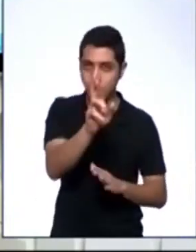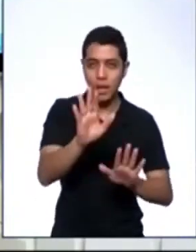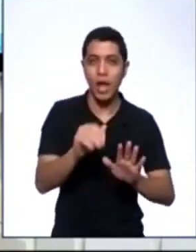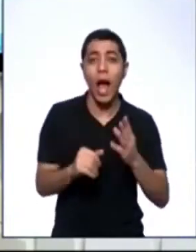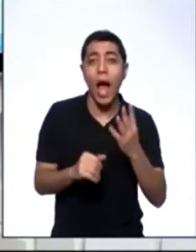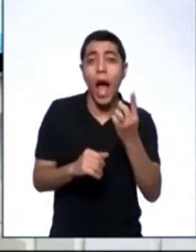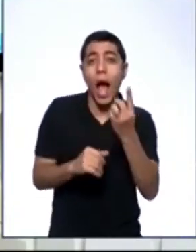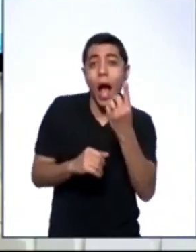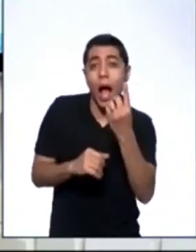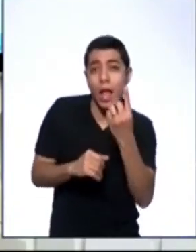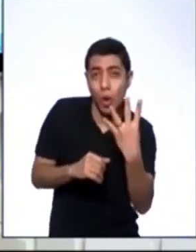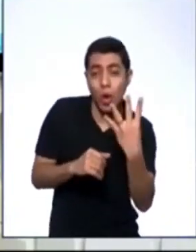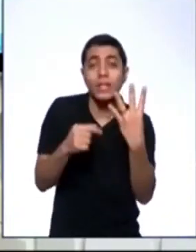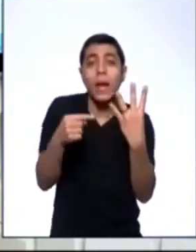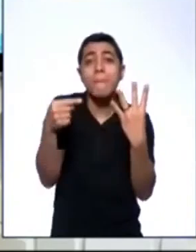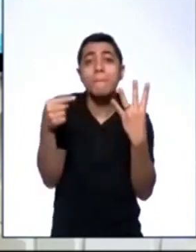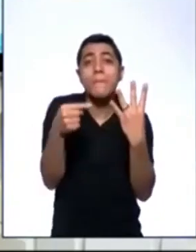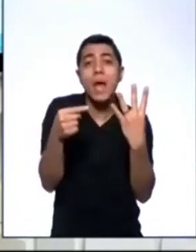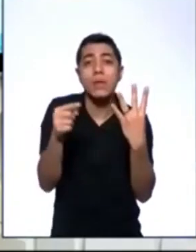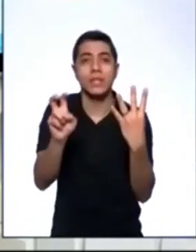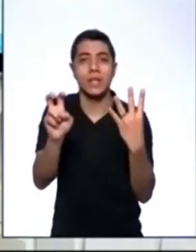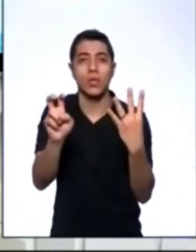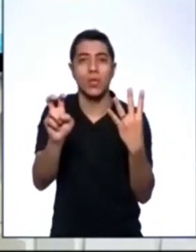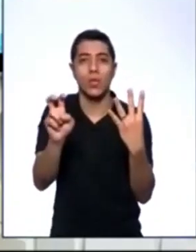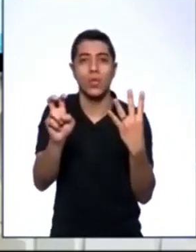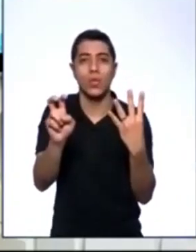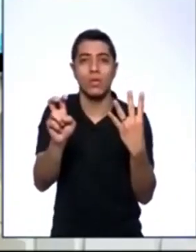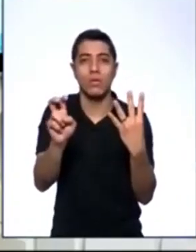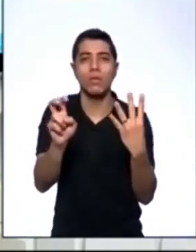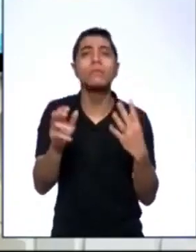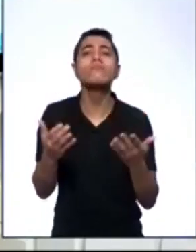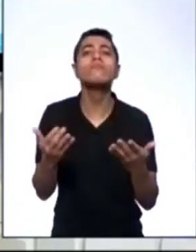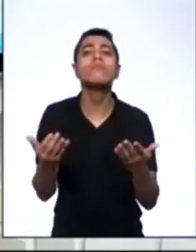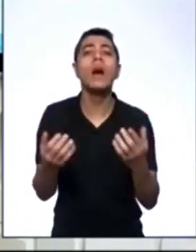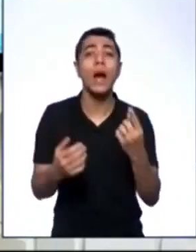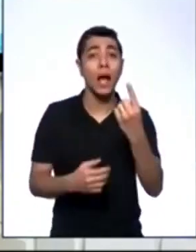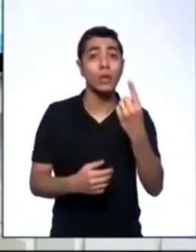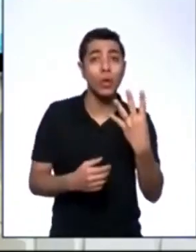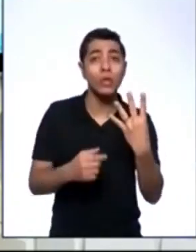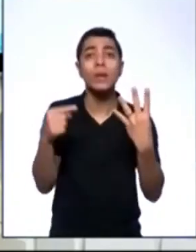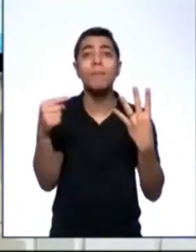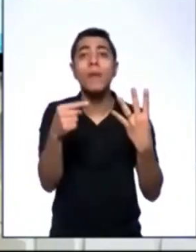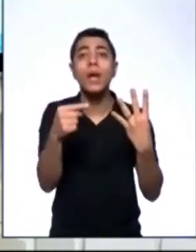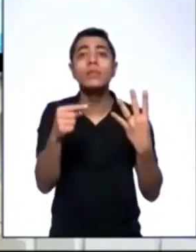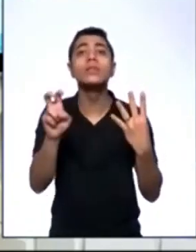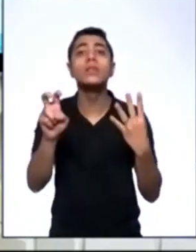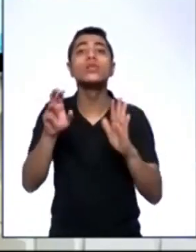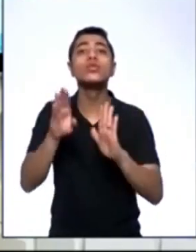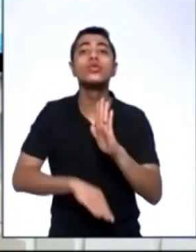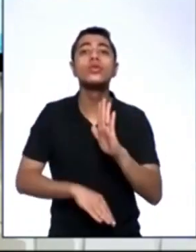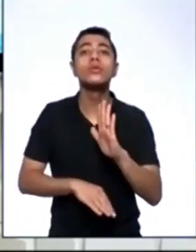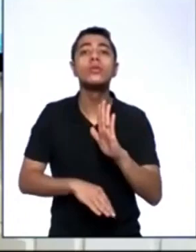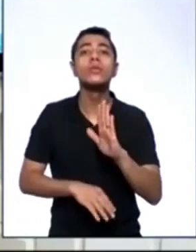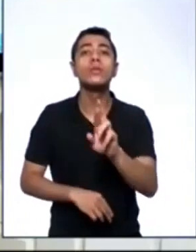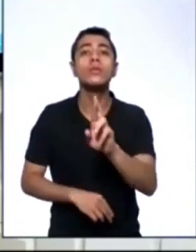5 14 - 5 14 - 5 é 9